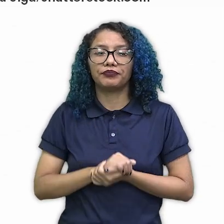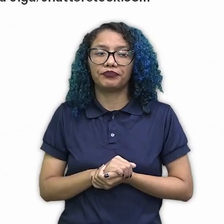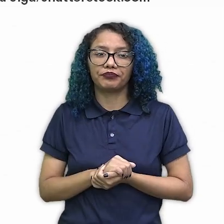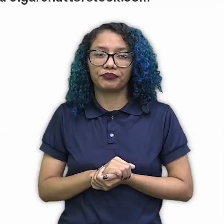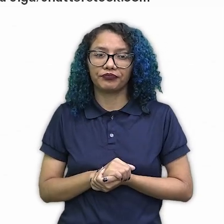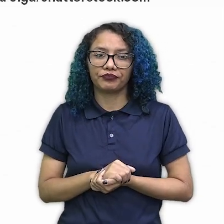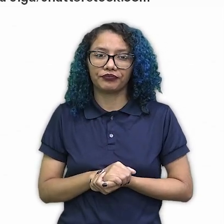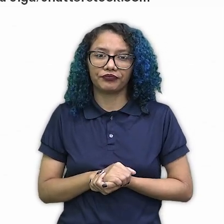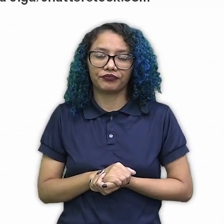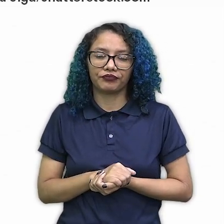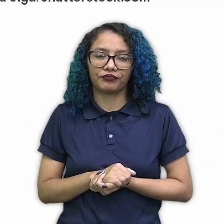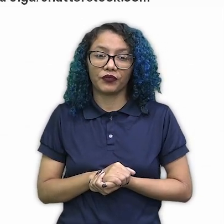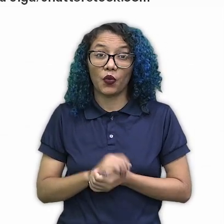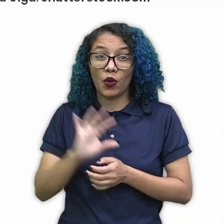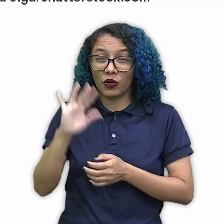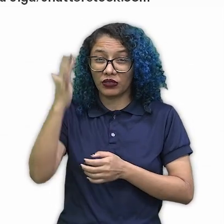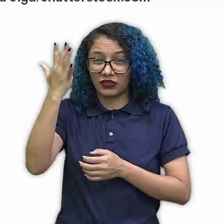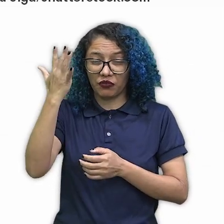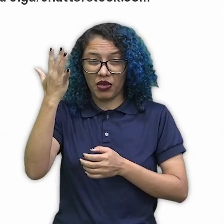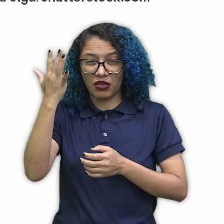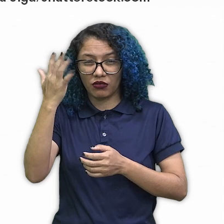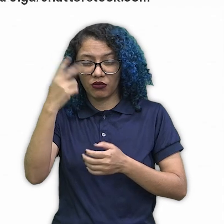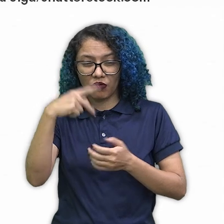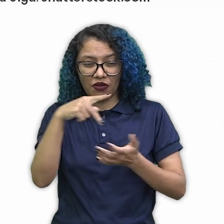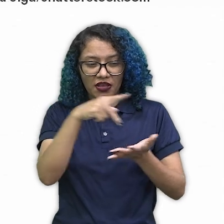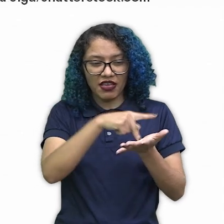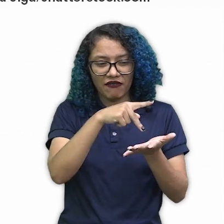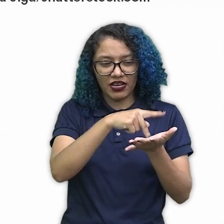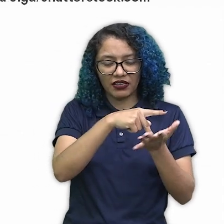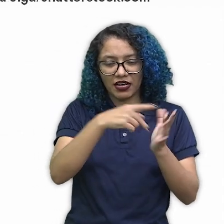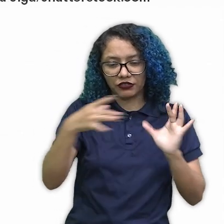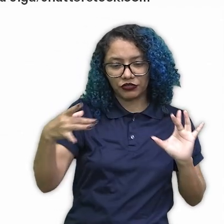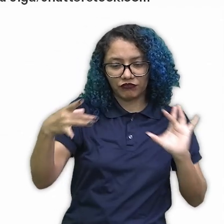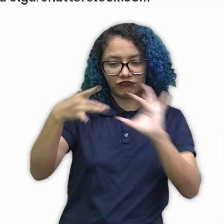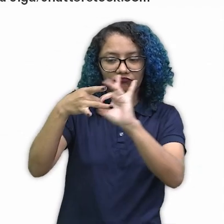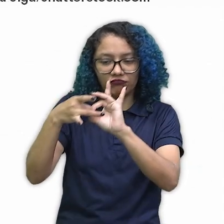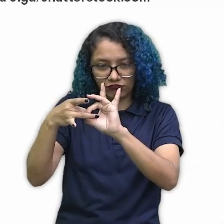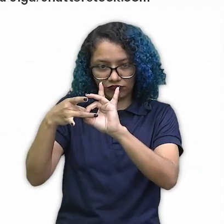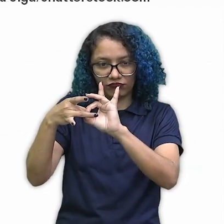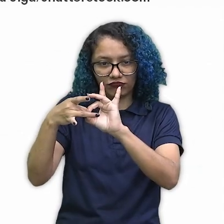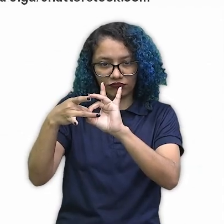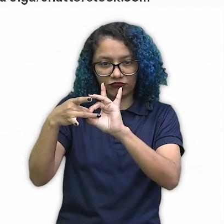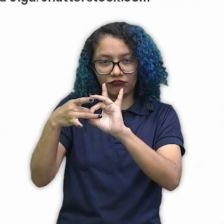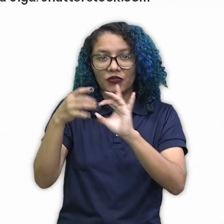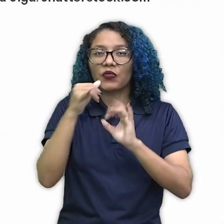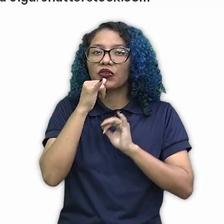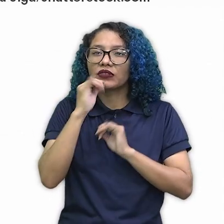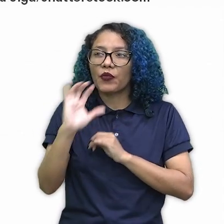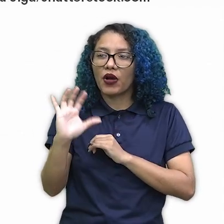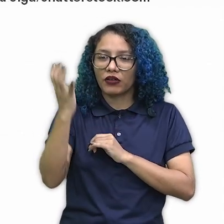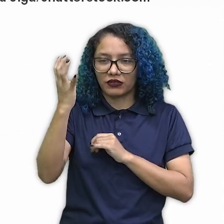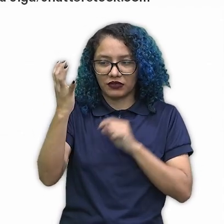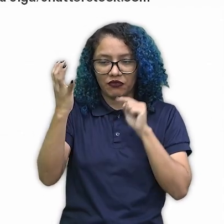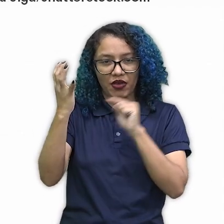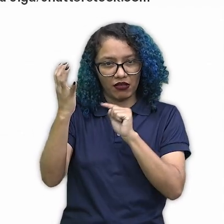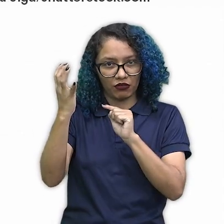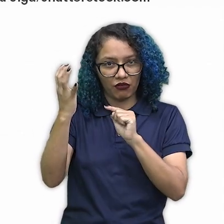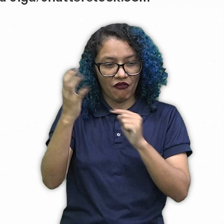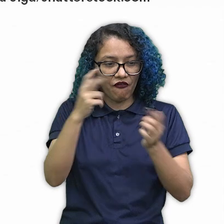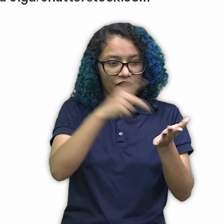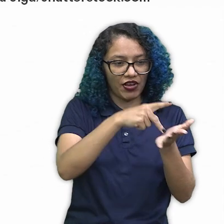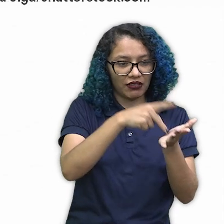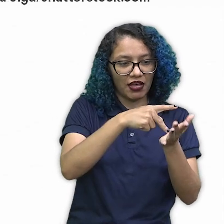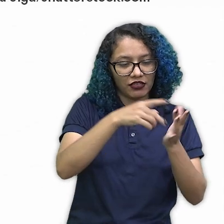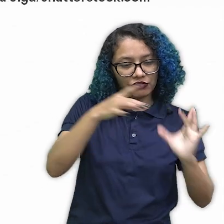Indissociável da singularidade do acontecimento, ou seja, o acontecimento estar aqui, né? E a